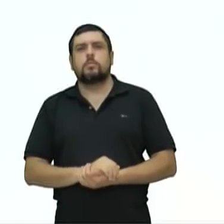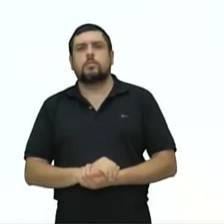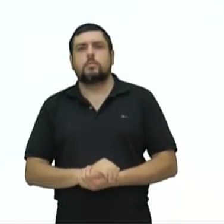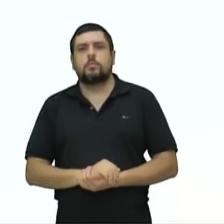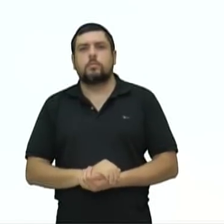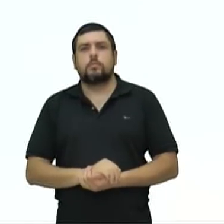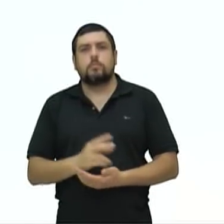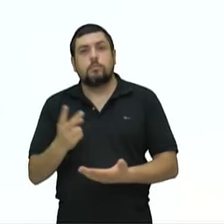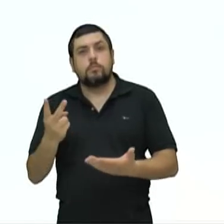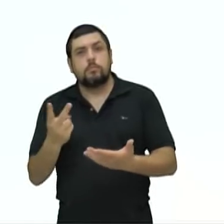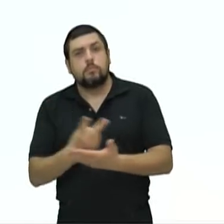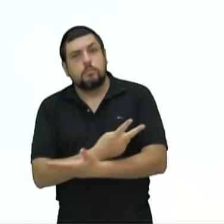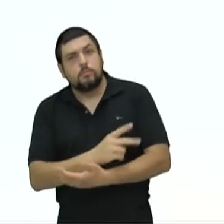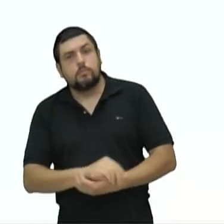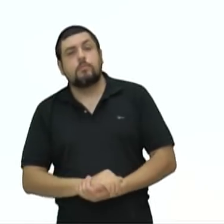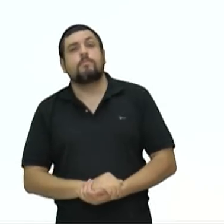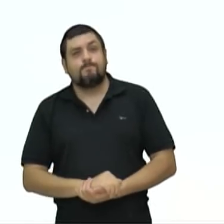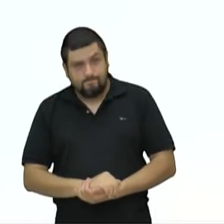Errado.